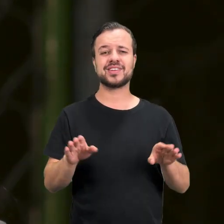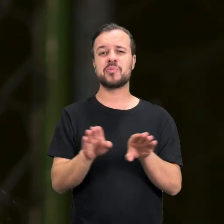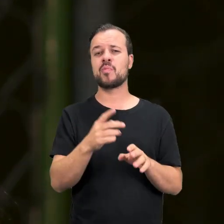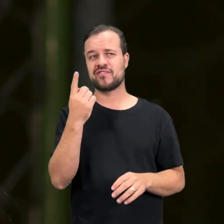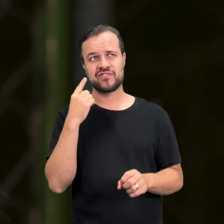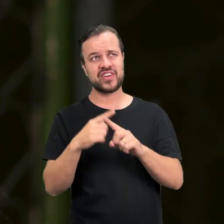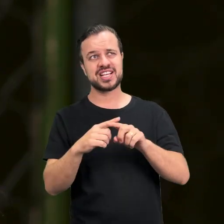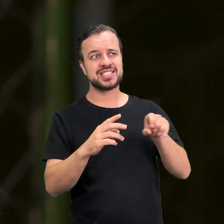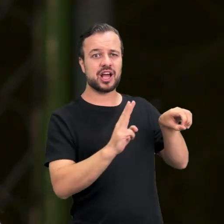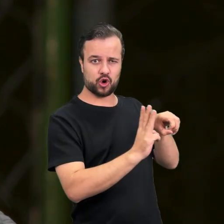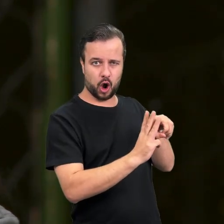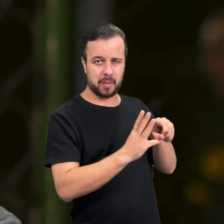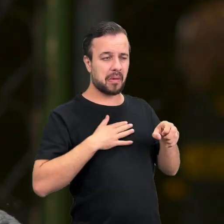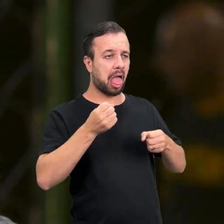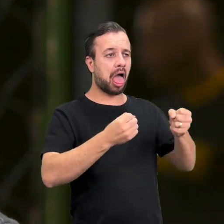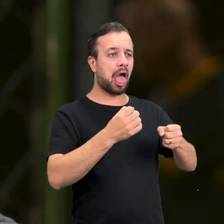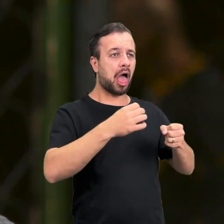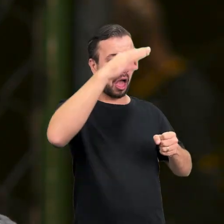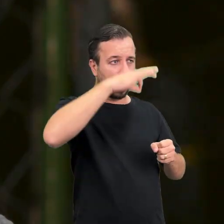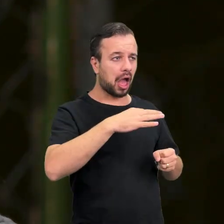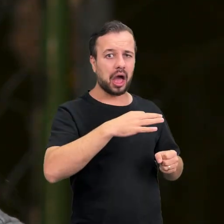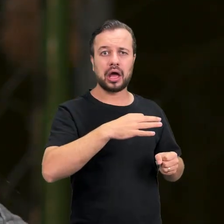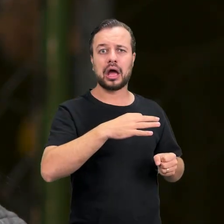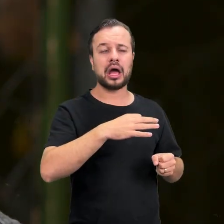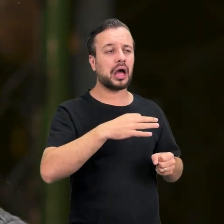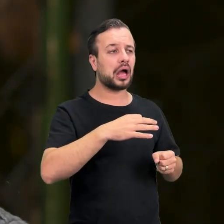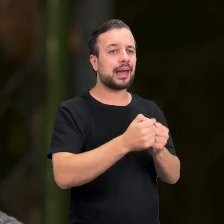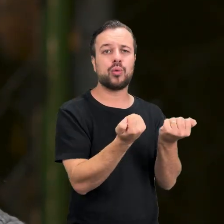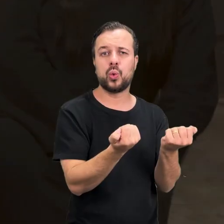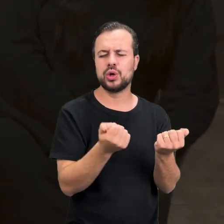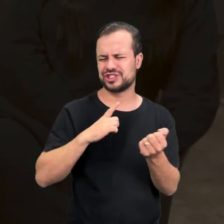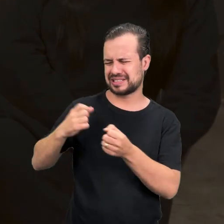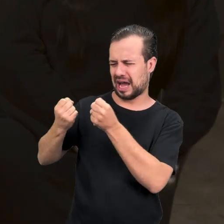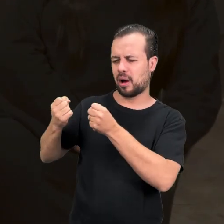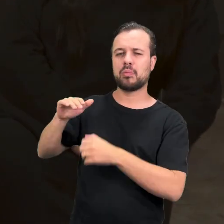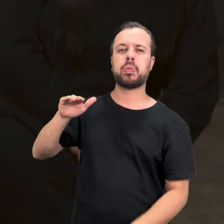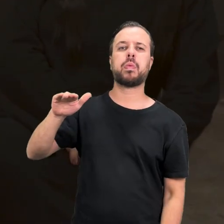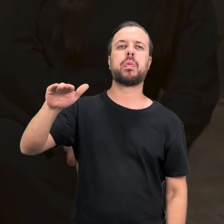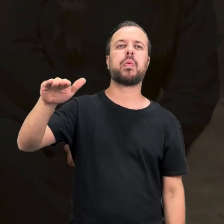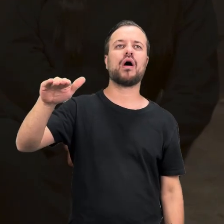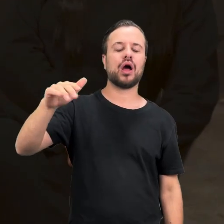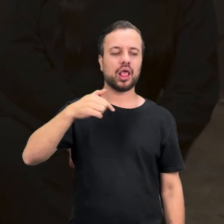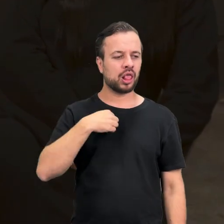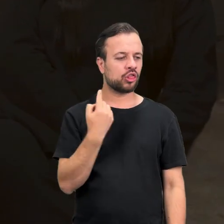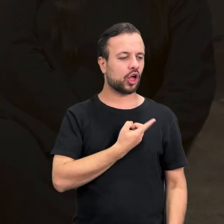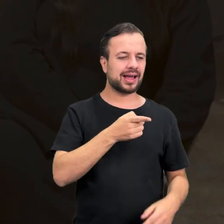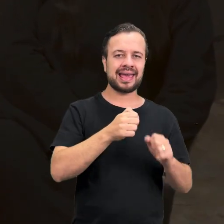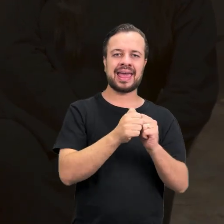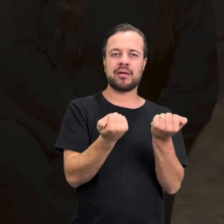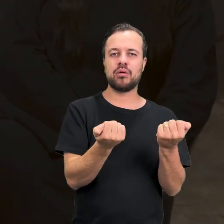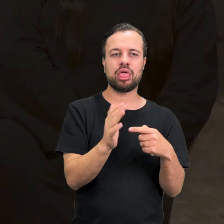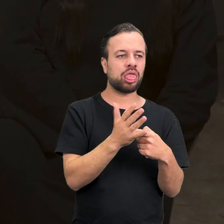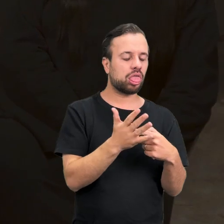quebrou. E a gente estava na Kombi, tinha uns que estavam de carro, mas as meninas tinham passado. E a gente lá na Kombi